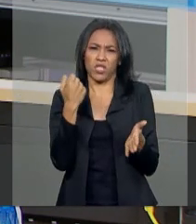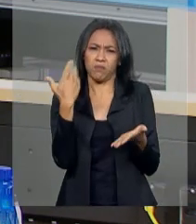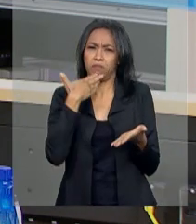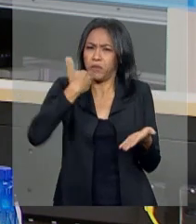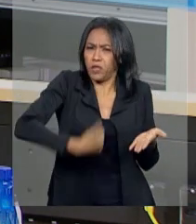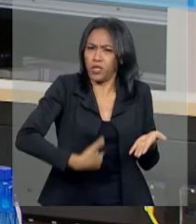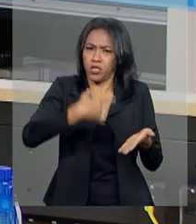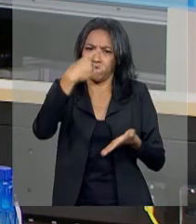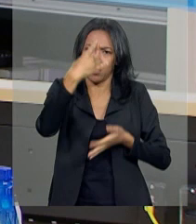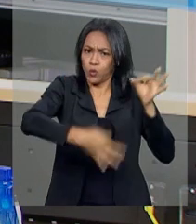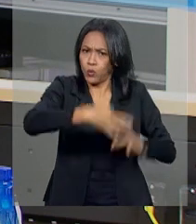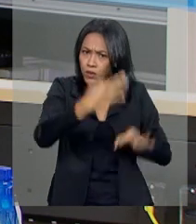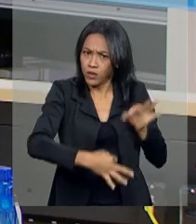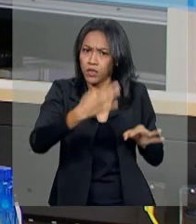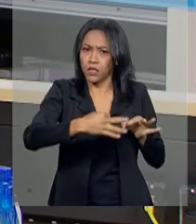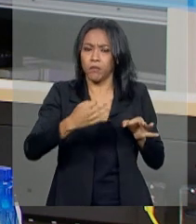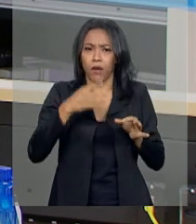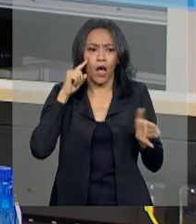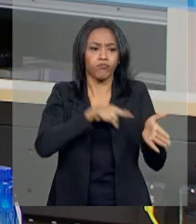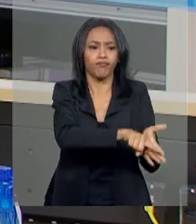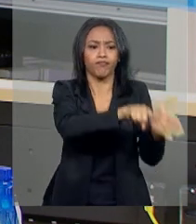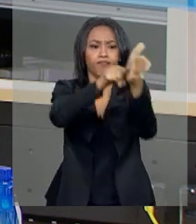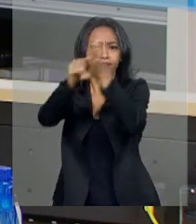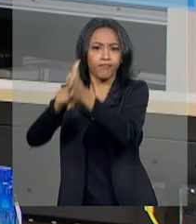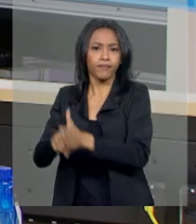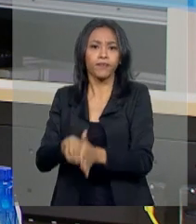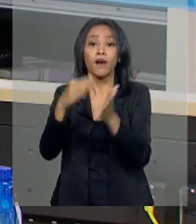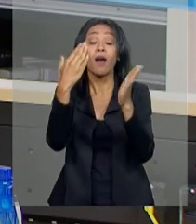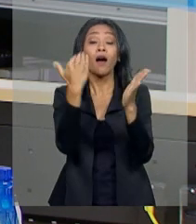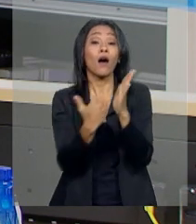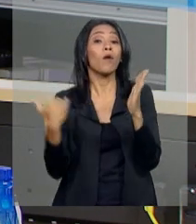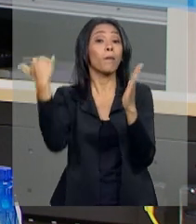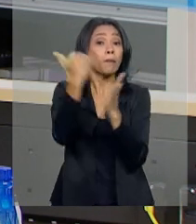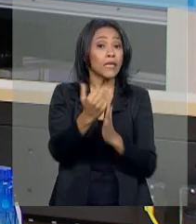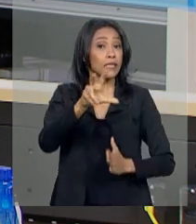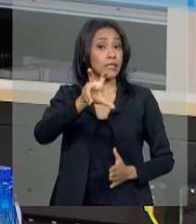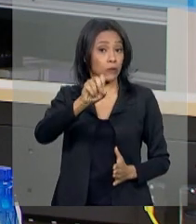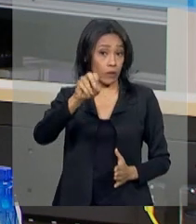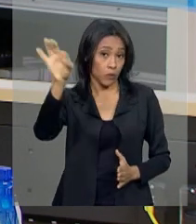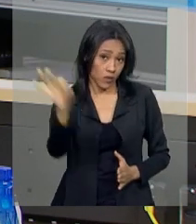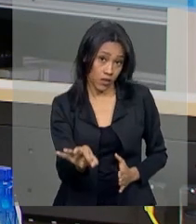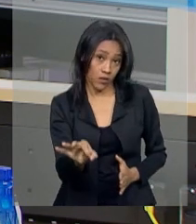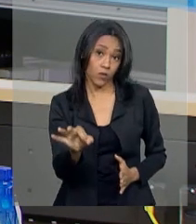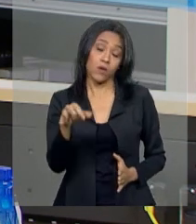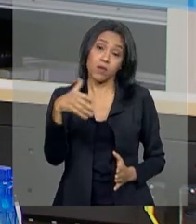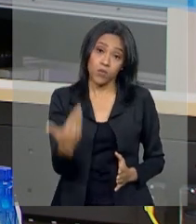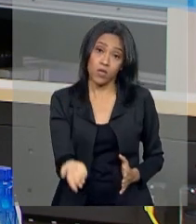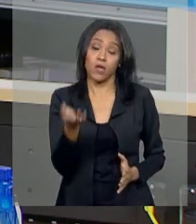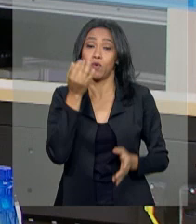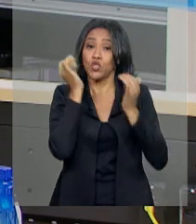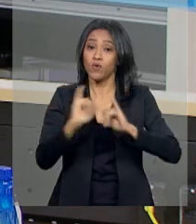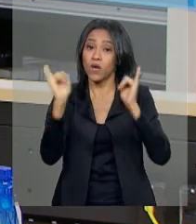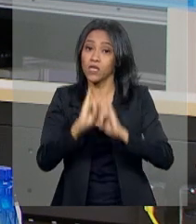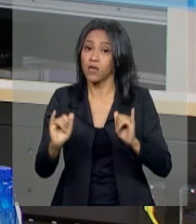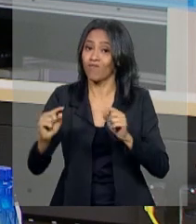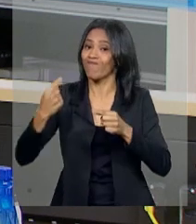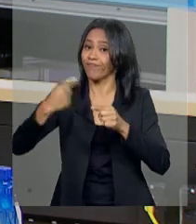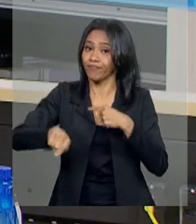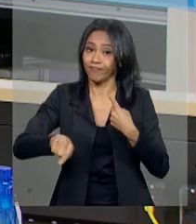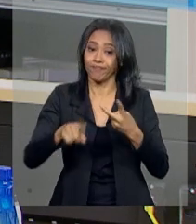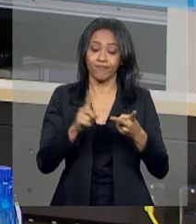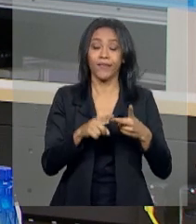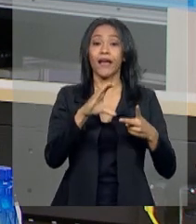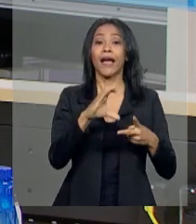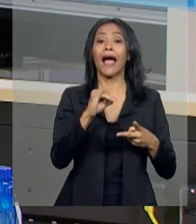crimes eleitorais aumenta em 50%. Entre as irregularidades estão propaganda ilegal, caixa 2